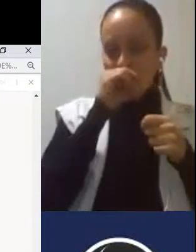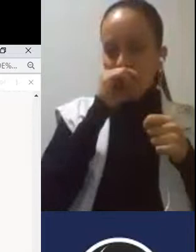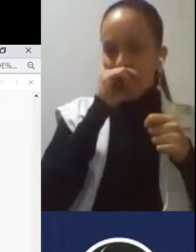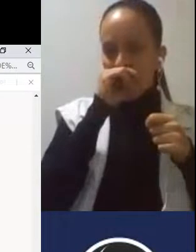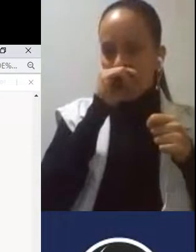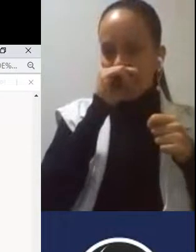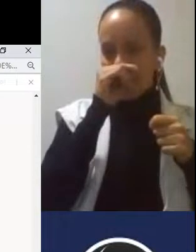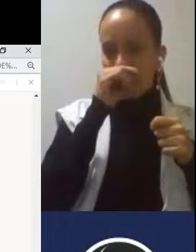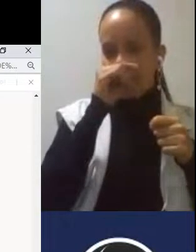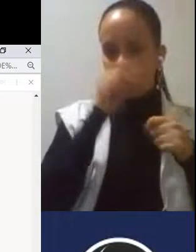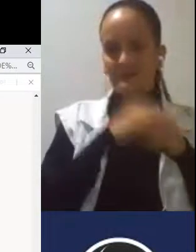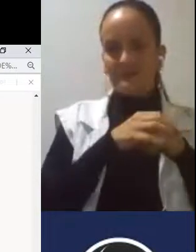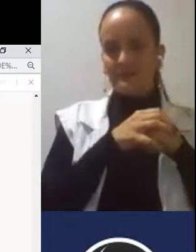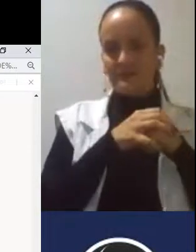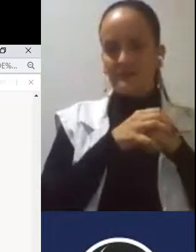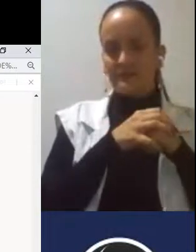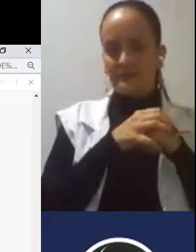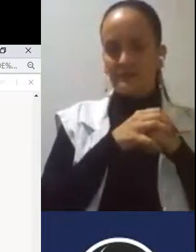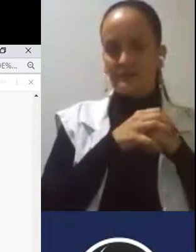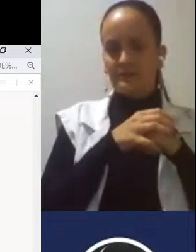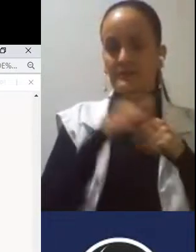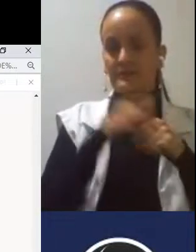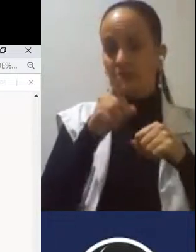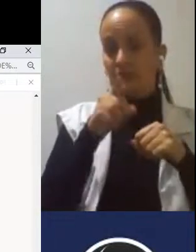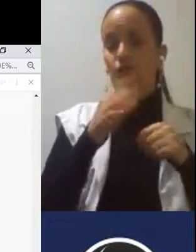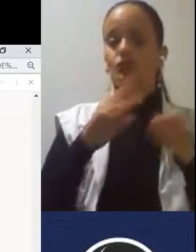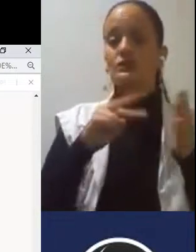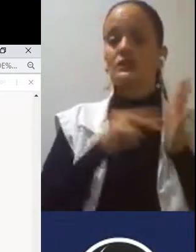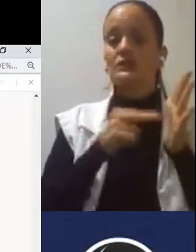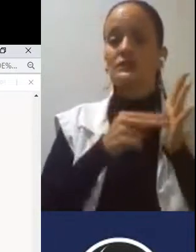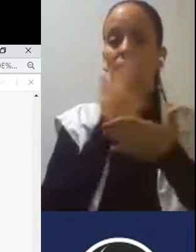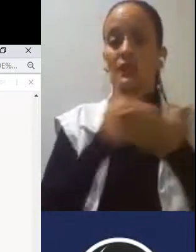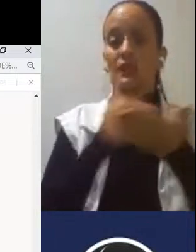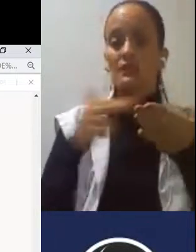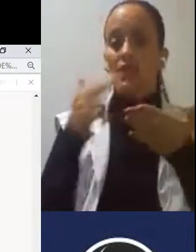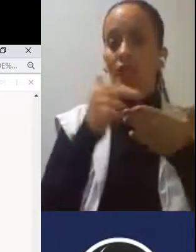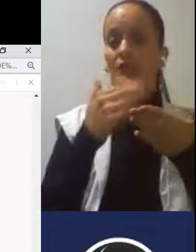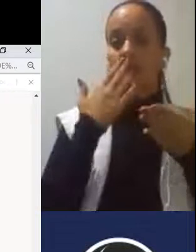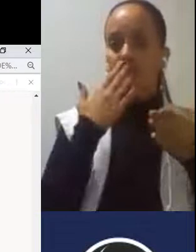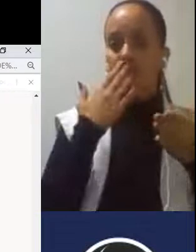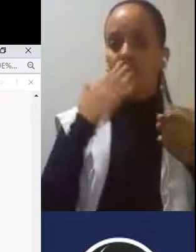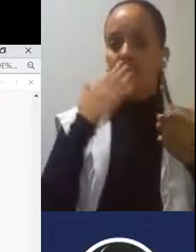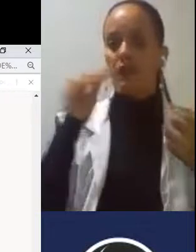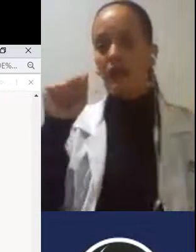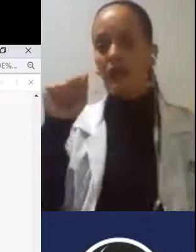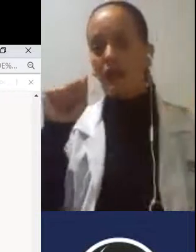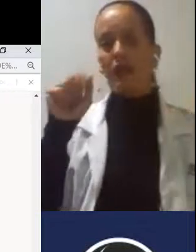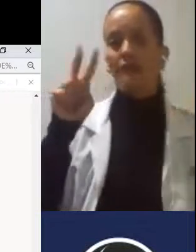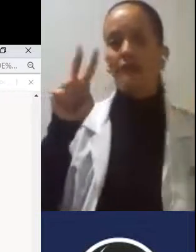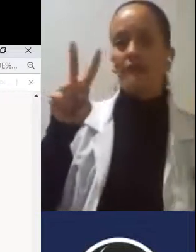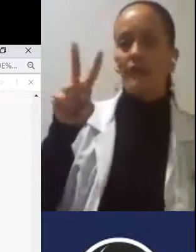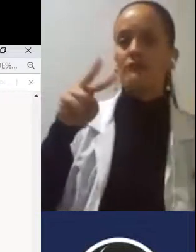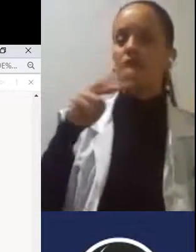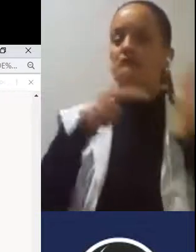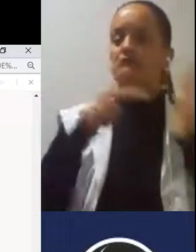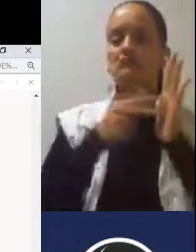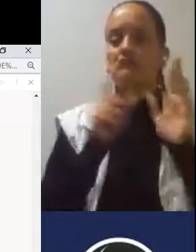Então, aqui, ó, aqui são as simbologias dos dispositivos que a gente tem, né, no circuito elétrico. Então, toda vez que vocês verem esse